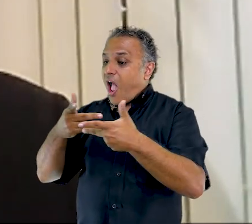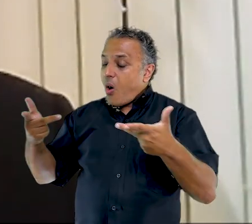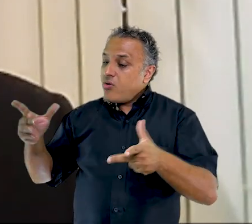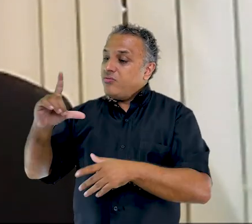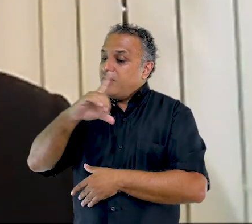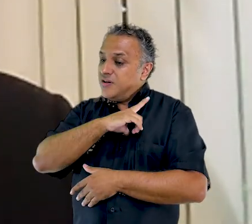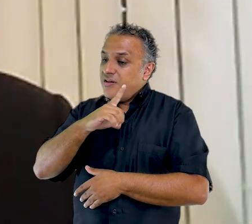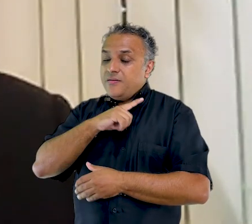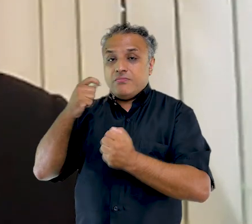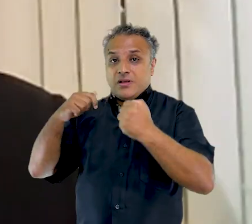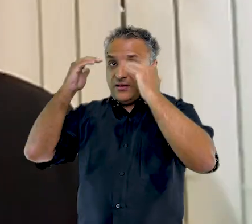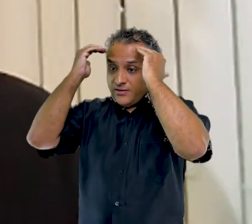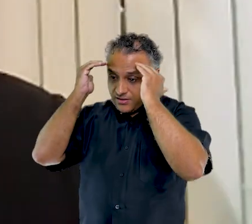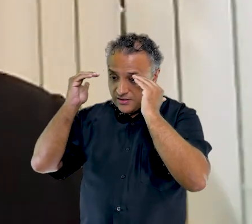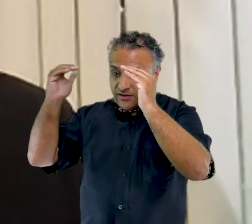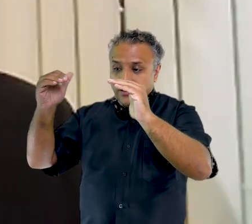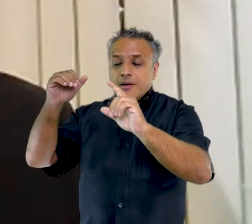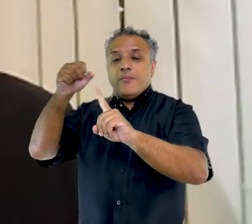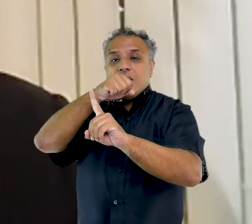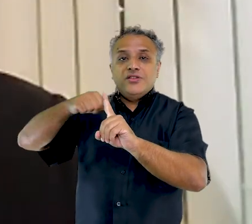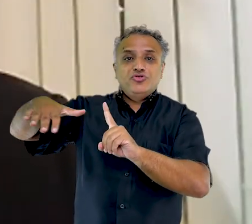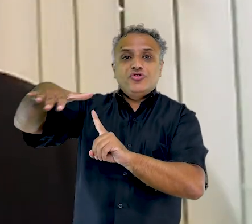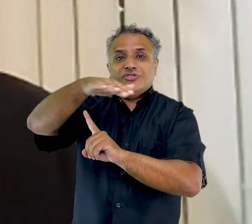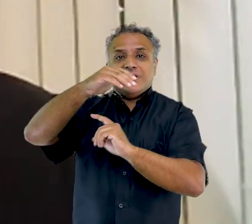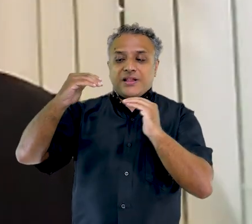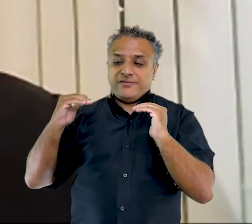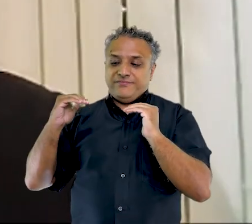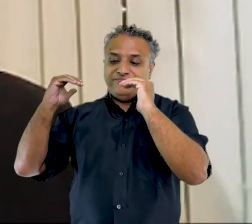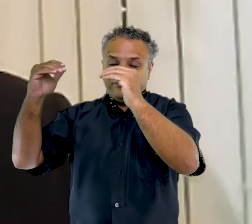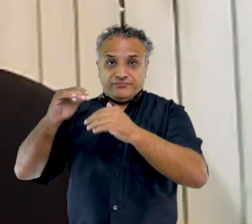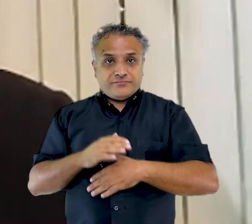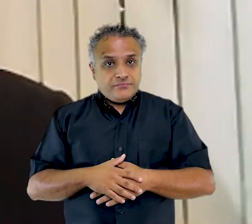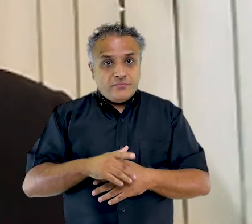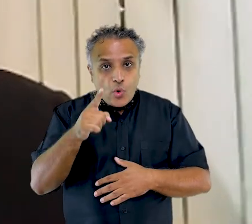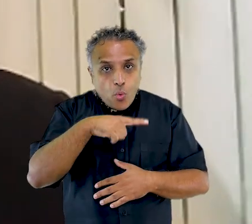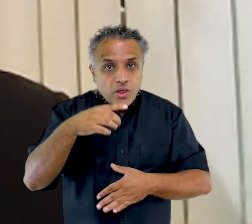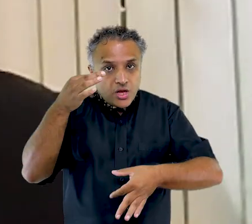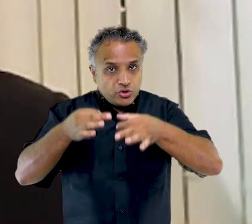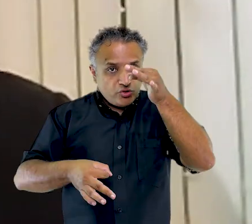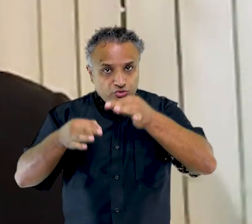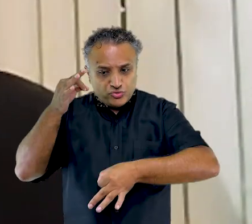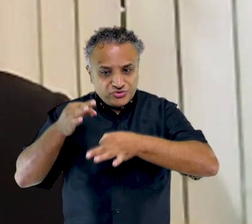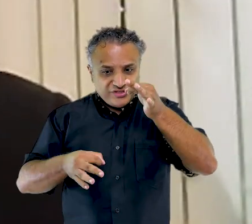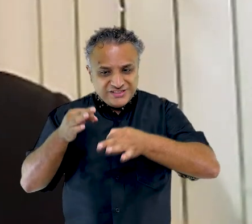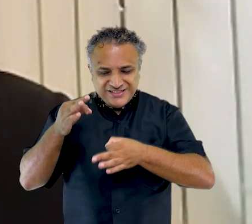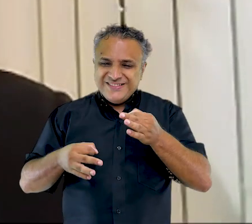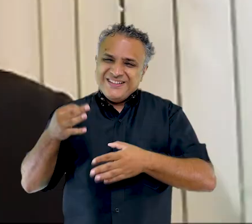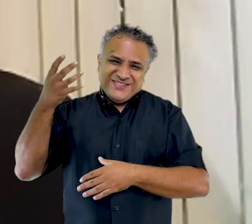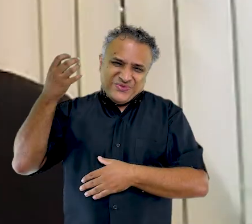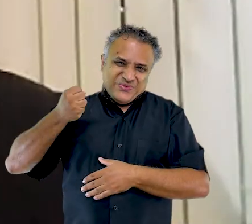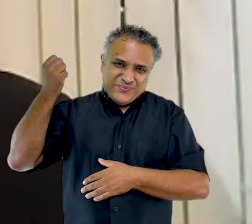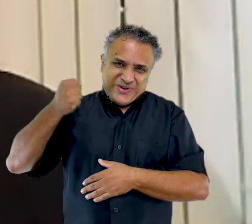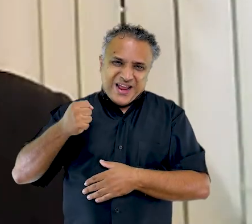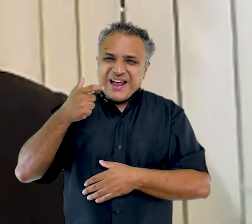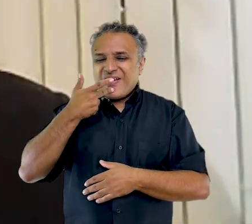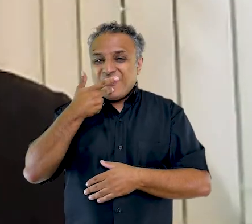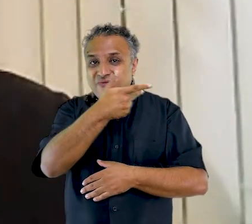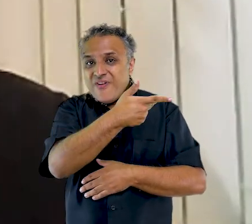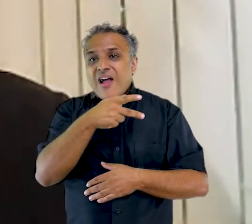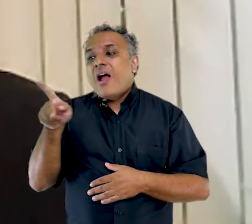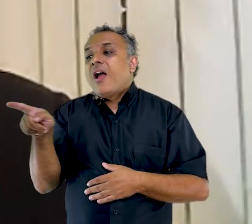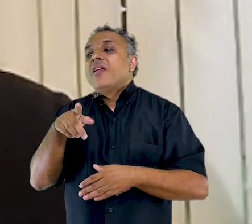ser respeitado pela sociedade dominante. Então, quando a justiça dos brancos, como eles dizem, faz com